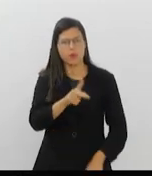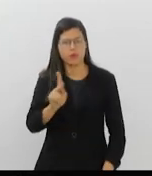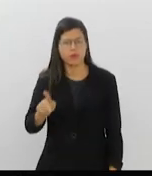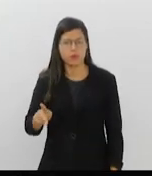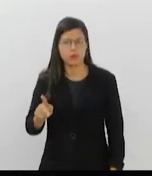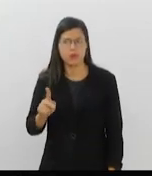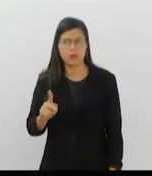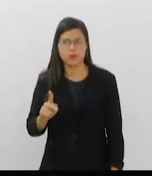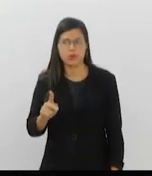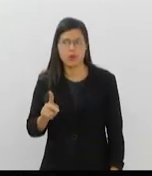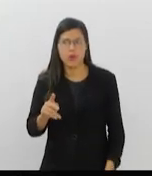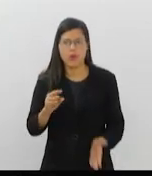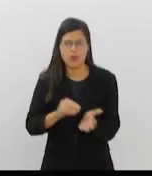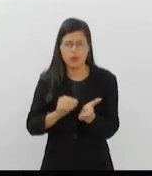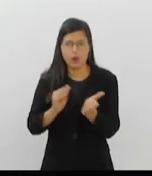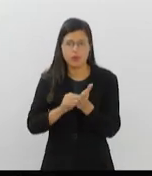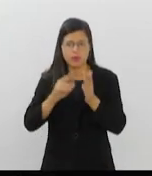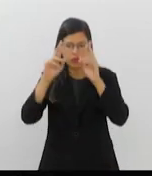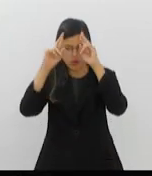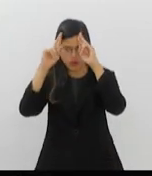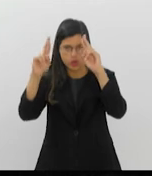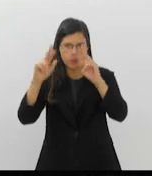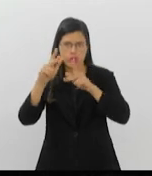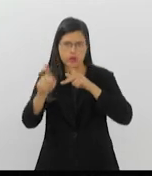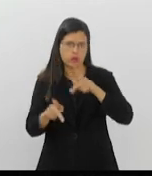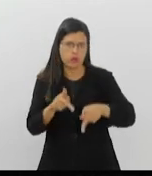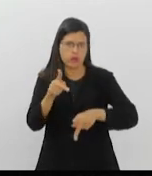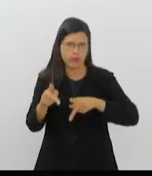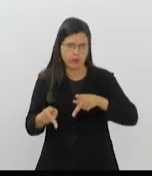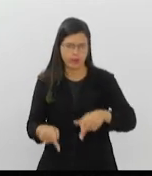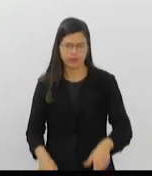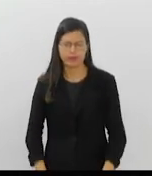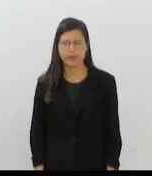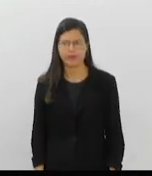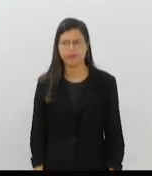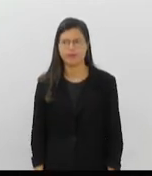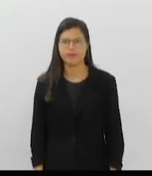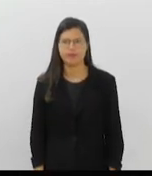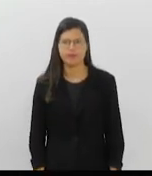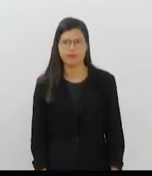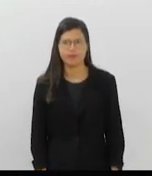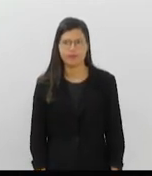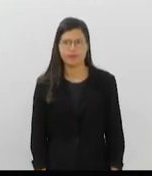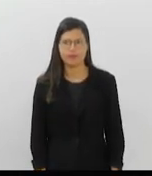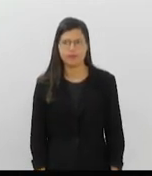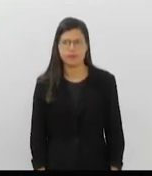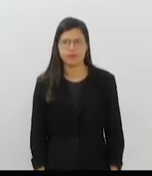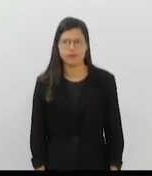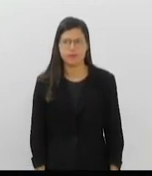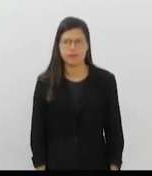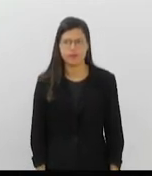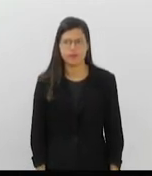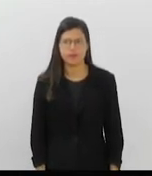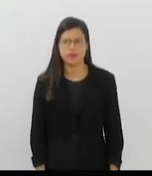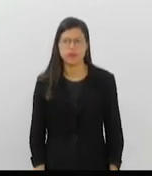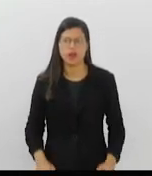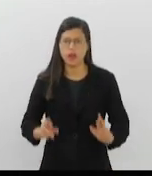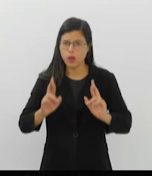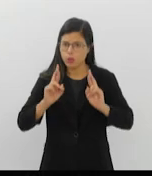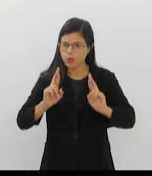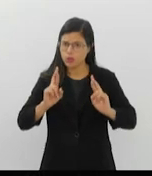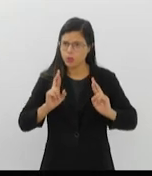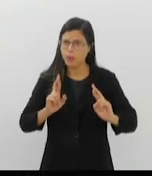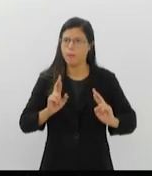um desrespeito Total com a população da cidade e é isso que eu espero como